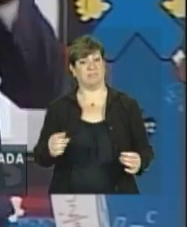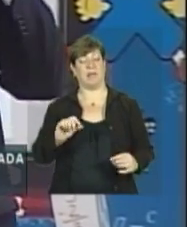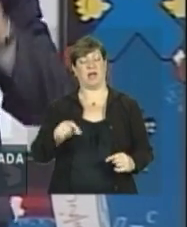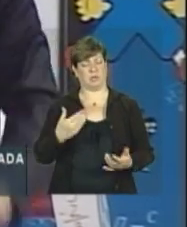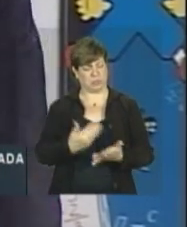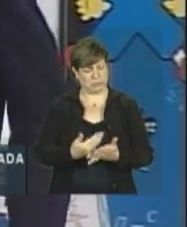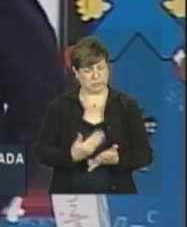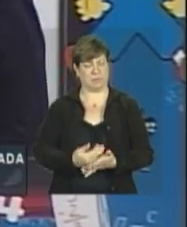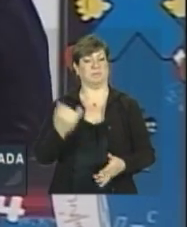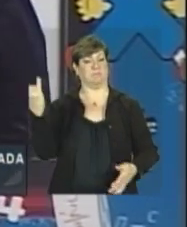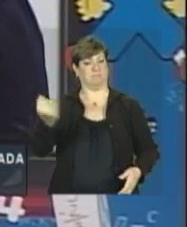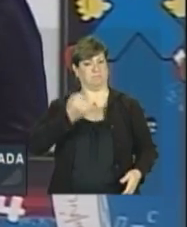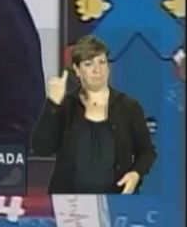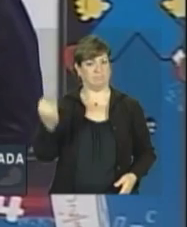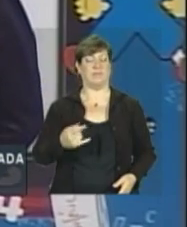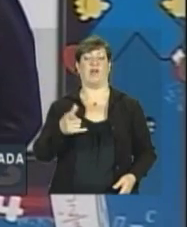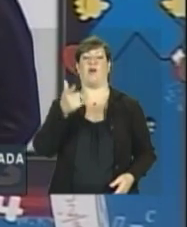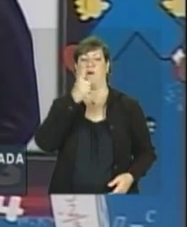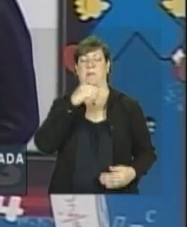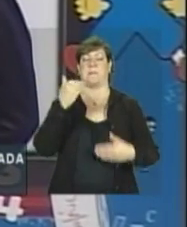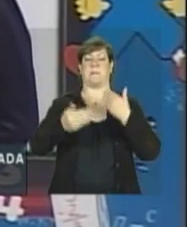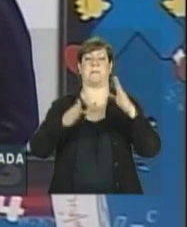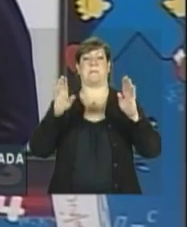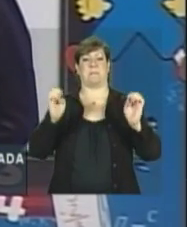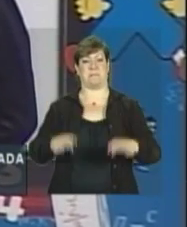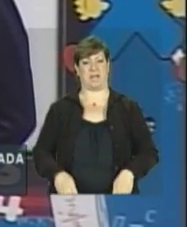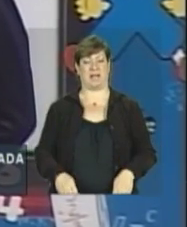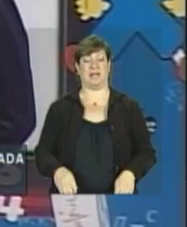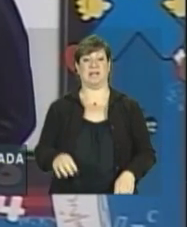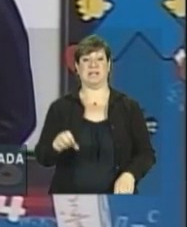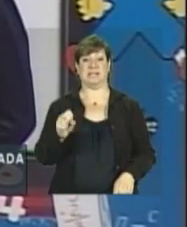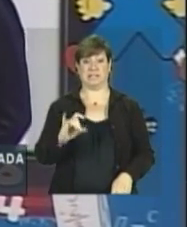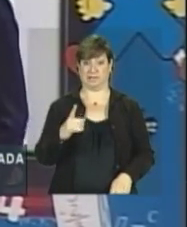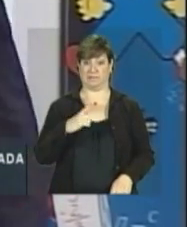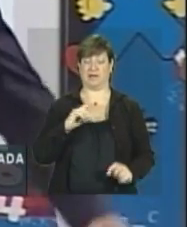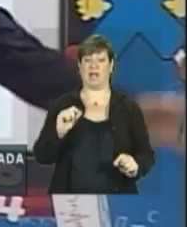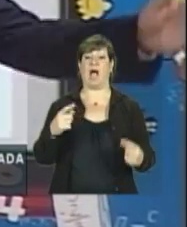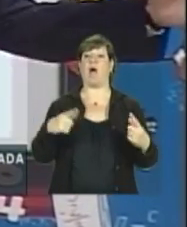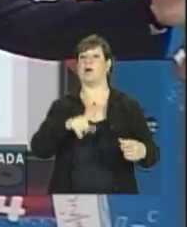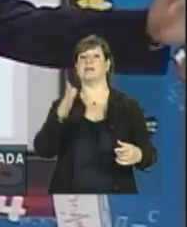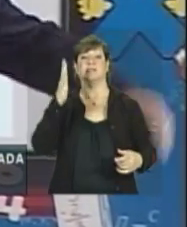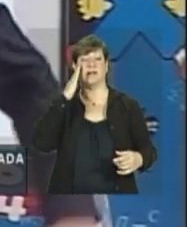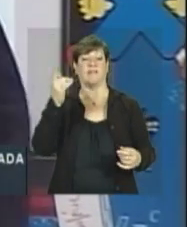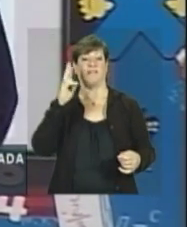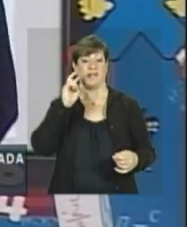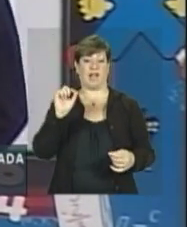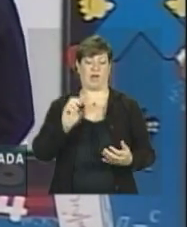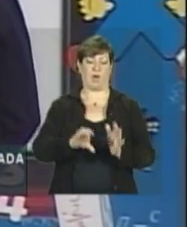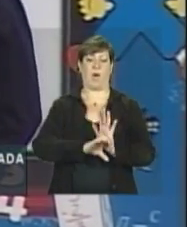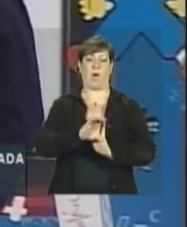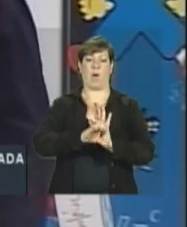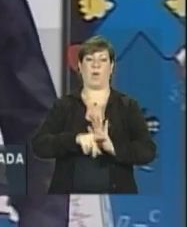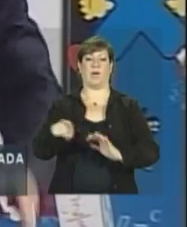e vocês só vão ter boas notícias no futuro. E se quiserem saber para onde ir, olhem para o currículo do professor Jacó Pares, vocês vão